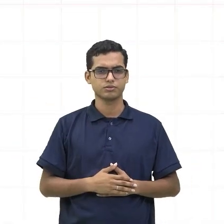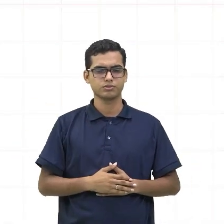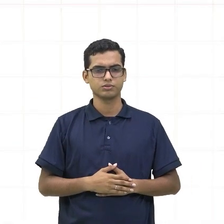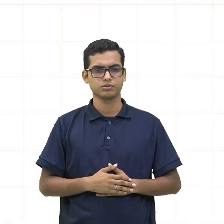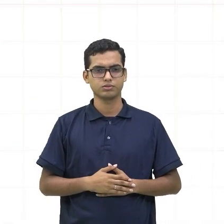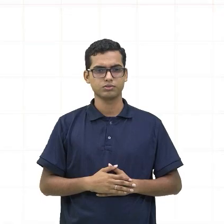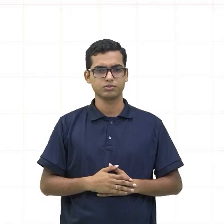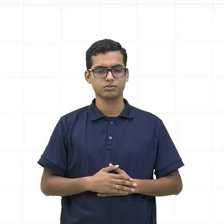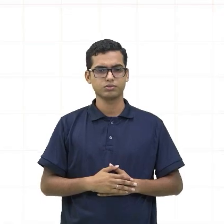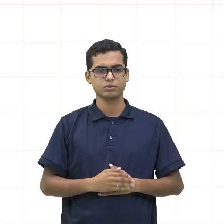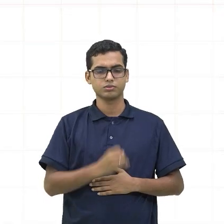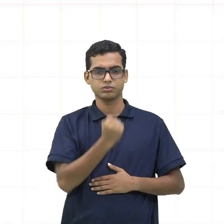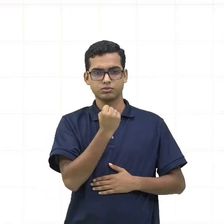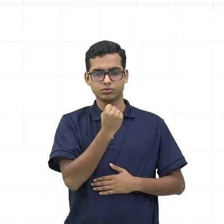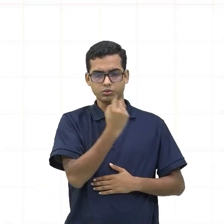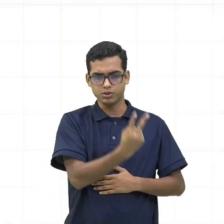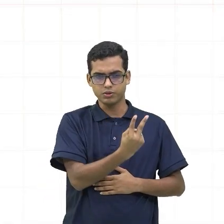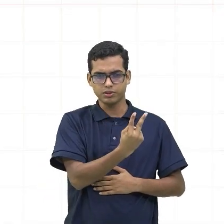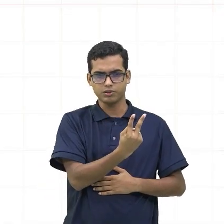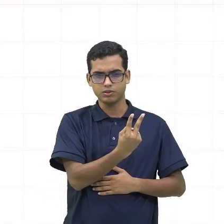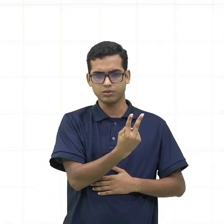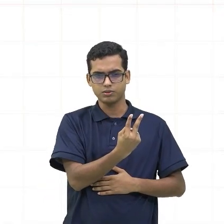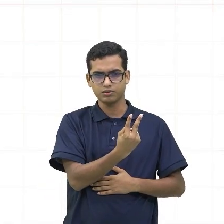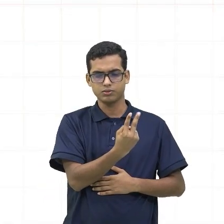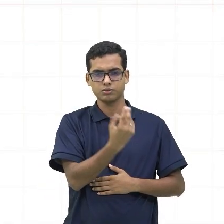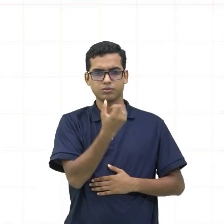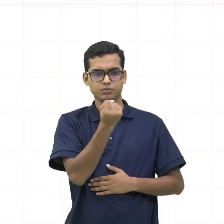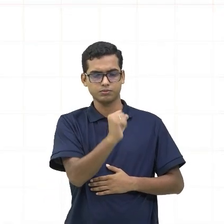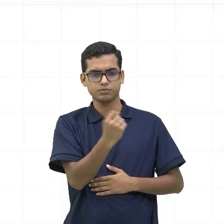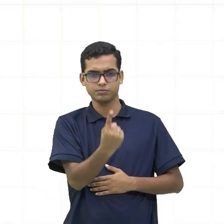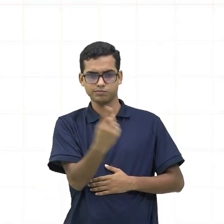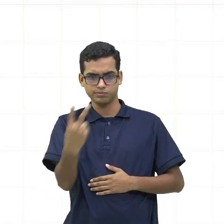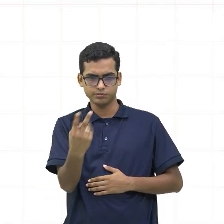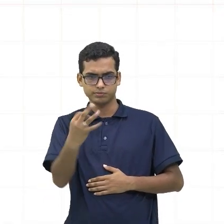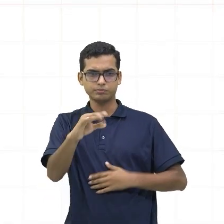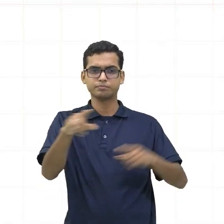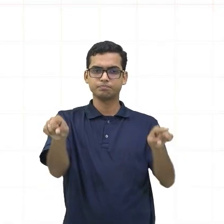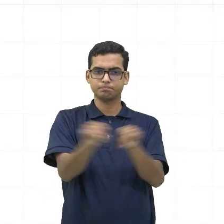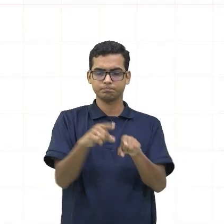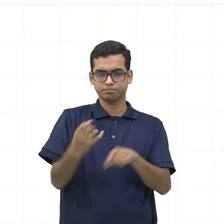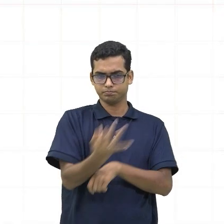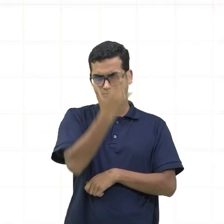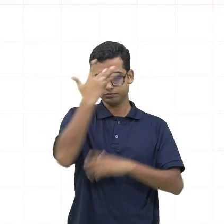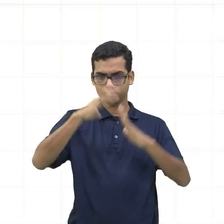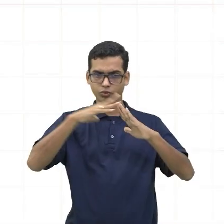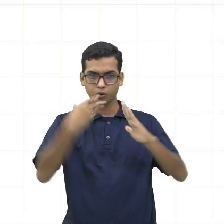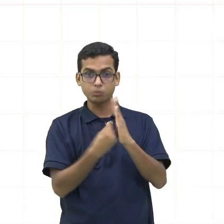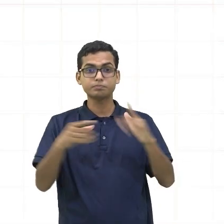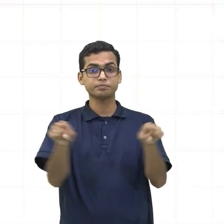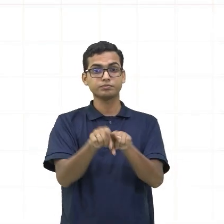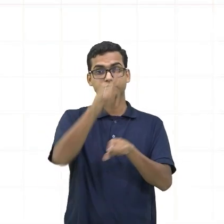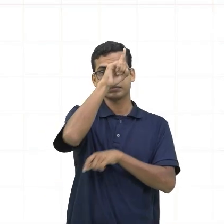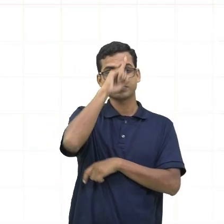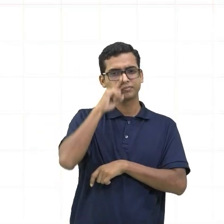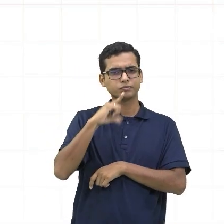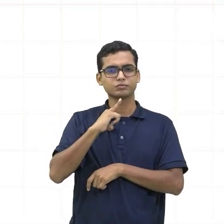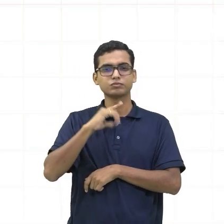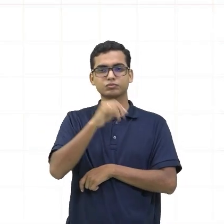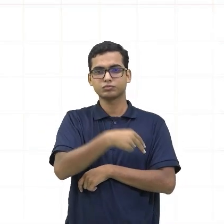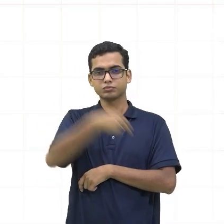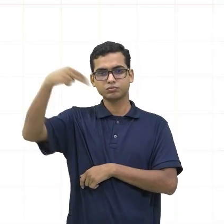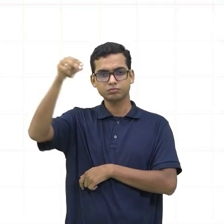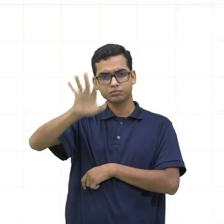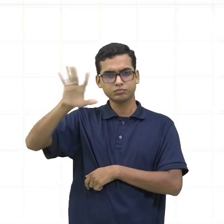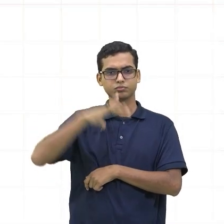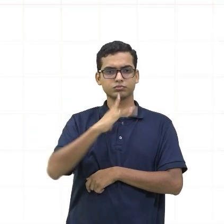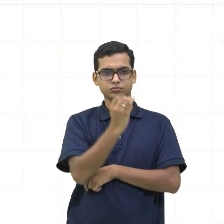IBGE, a menor proporção de amarelos se encontrava no Nordeste, com 0,1%. E aí depois nós